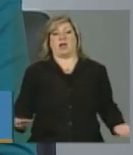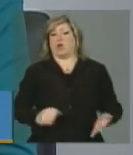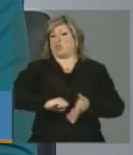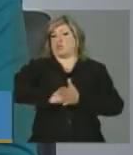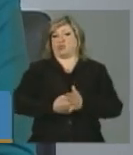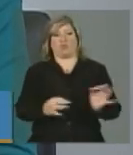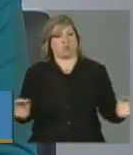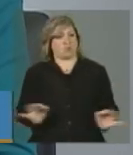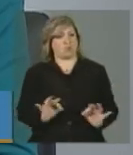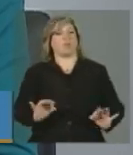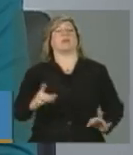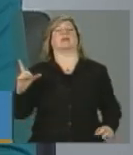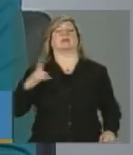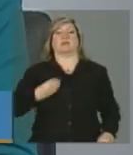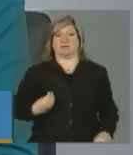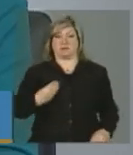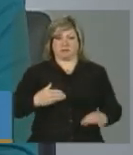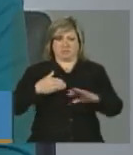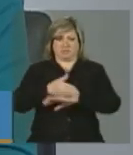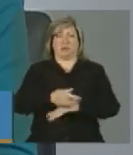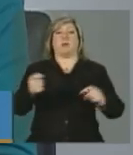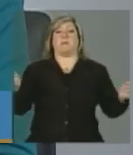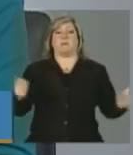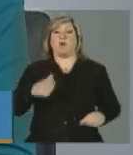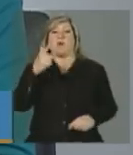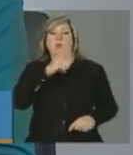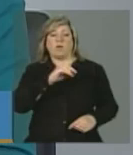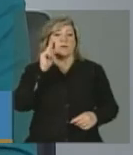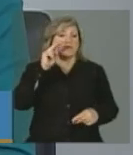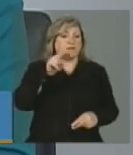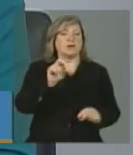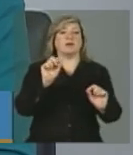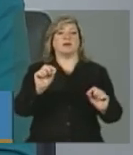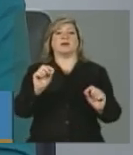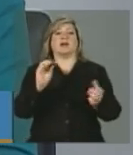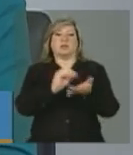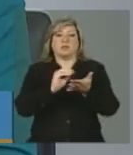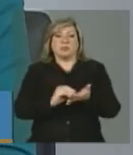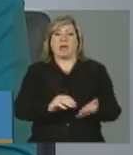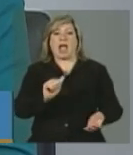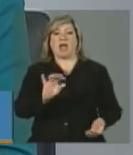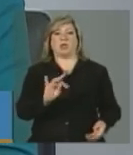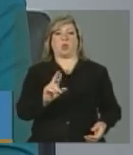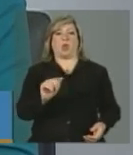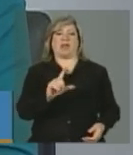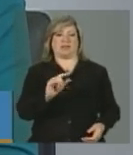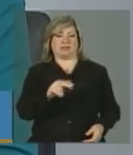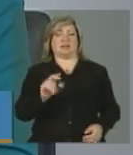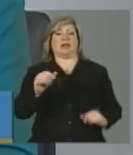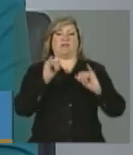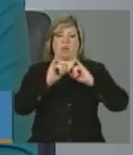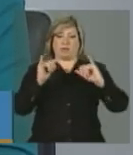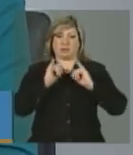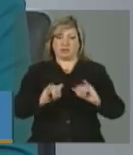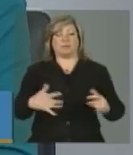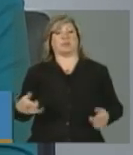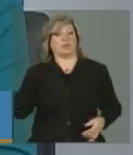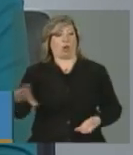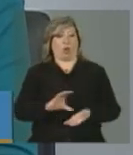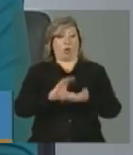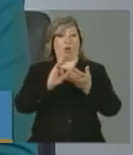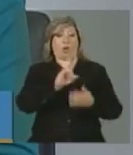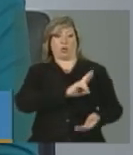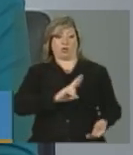bloqueou, então todos que possuem podem entrar com ele e acessar o CAD SUAS para atualização. E para o conselho, é o login que começa com